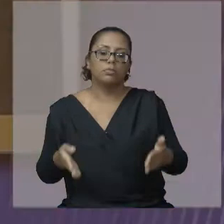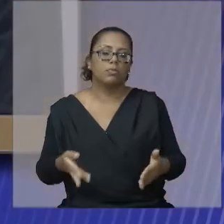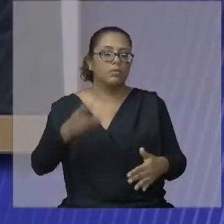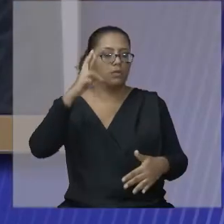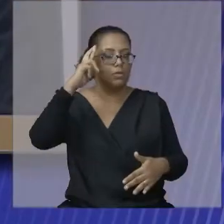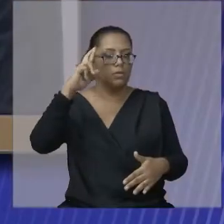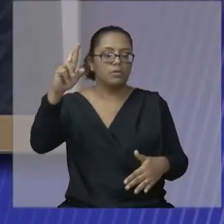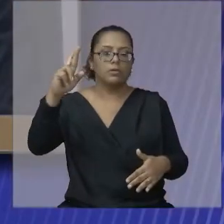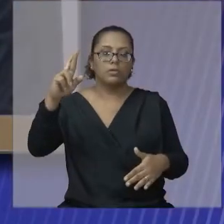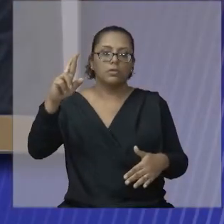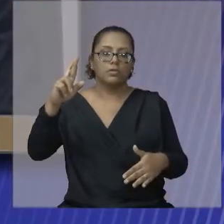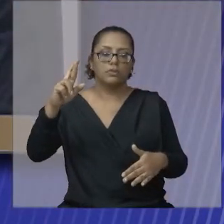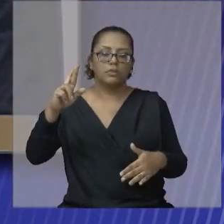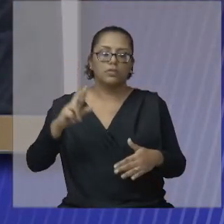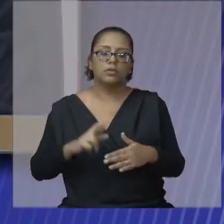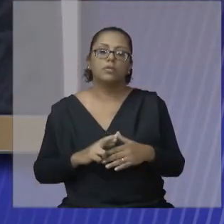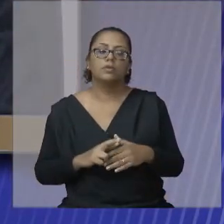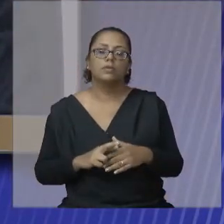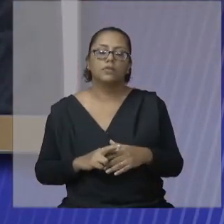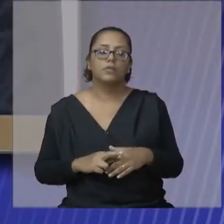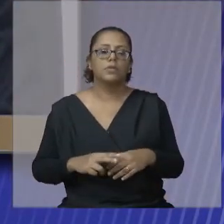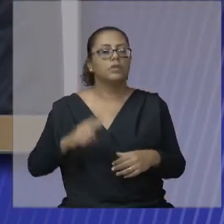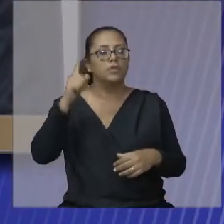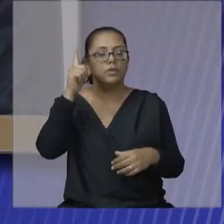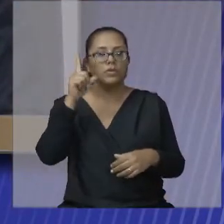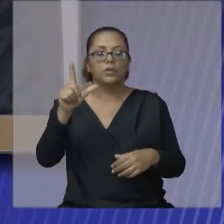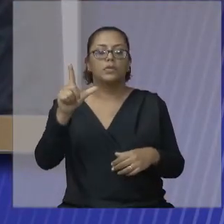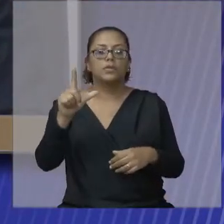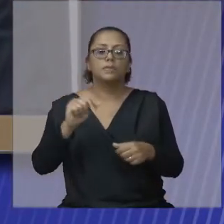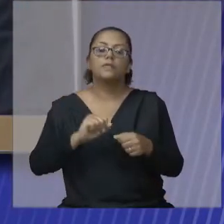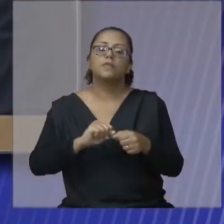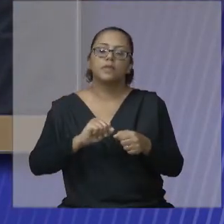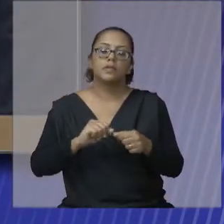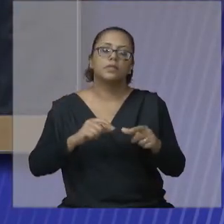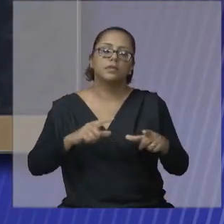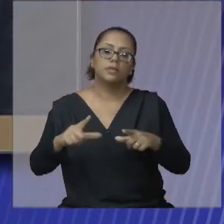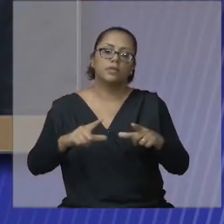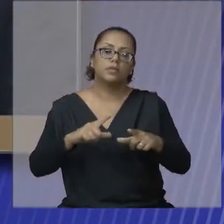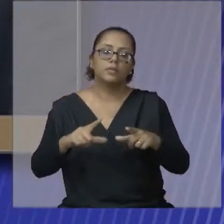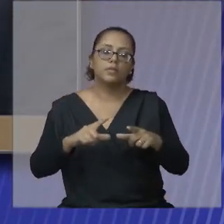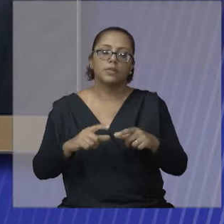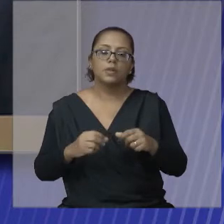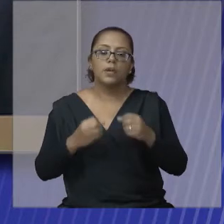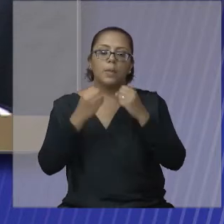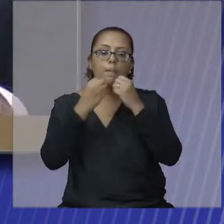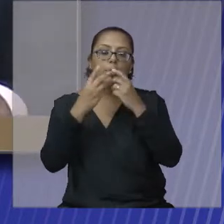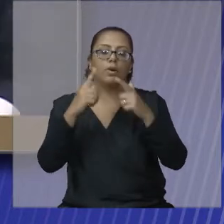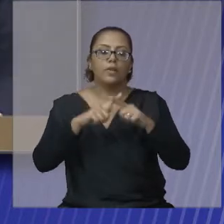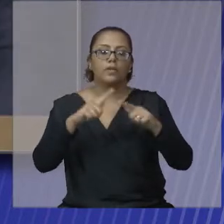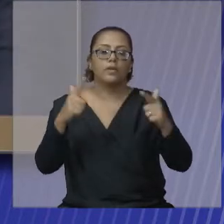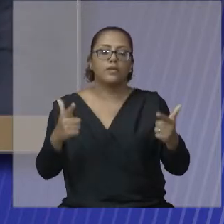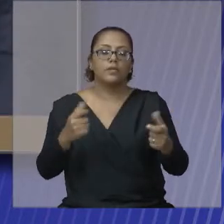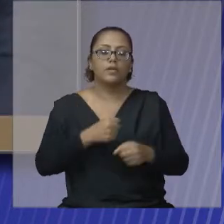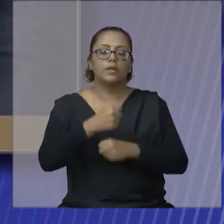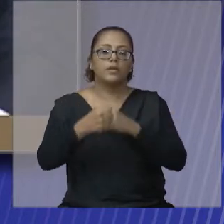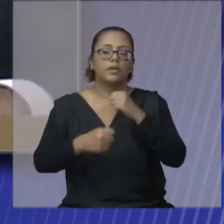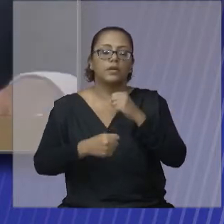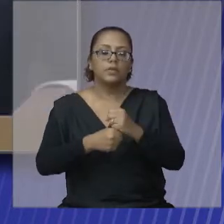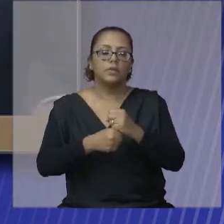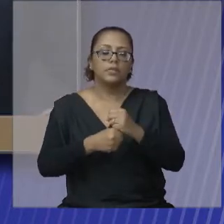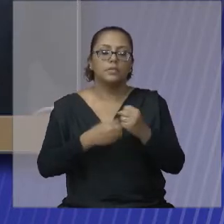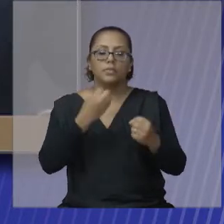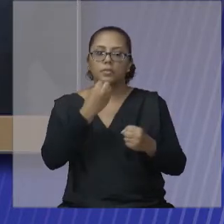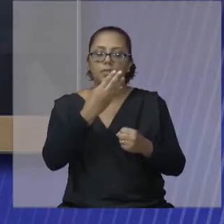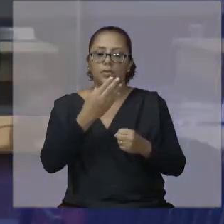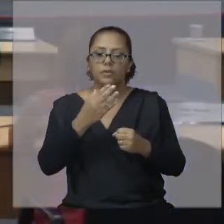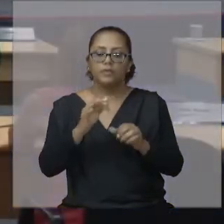instalada em seguida, nós conseguiremos fazer esse trabalho. Então, boa sorte e um ótimo ano também para você e para a